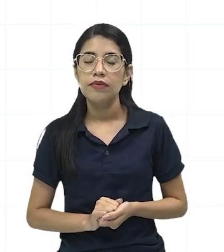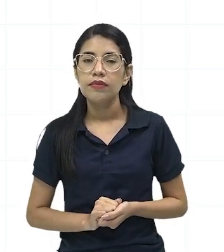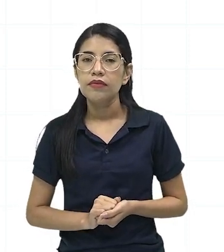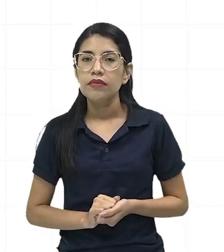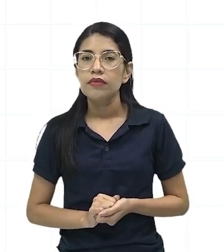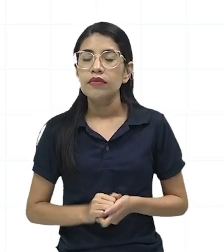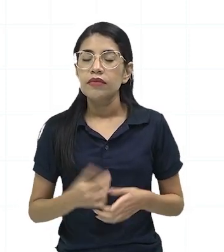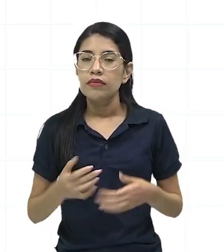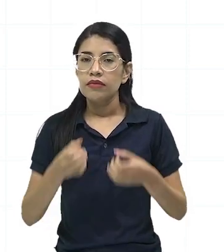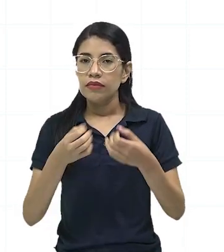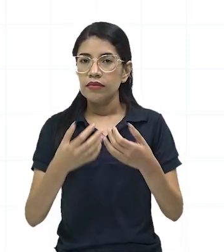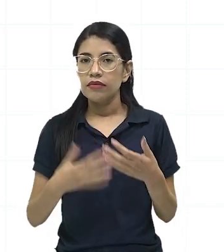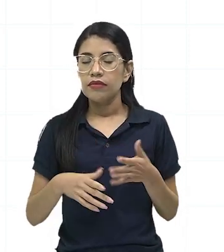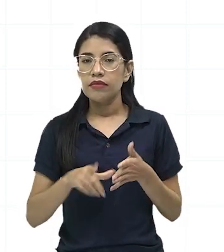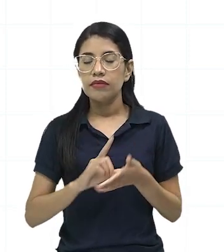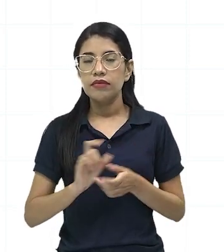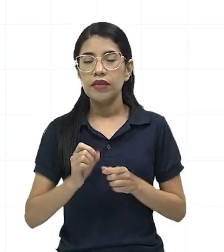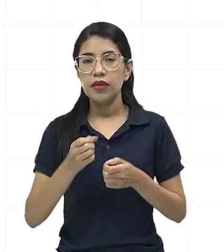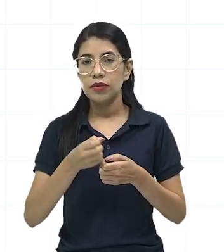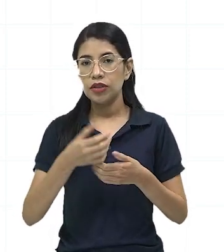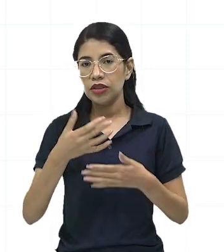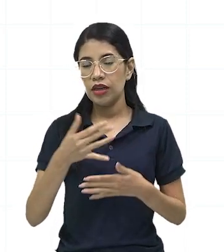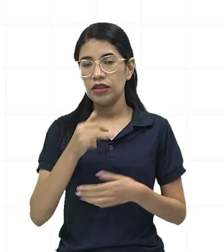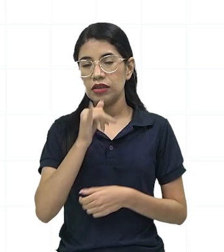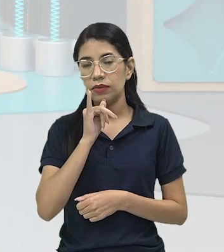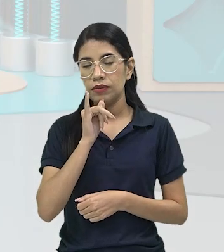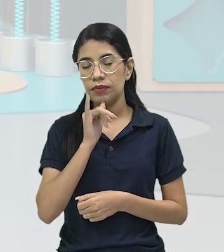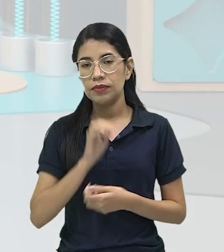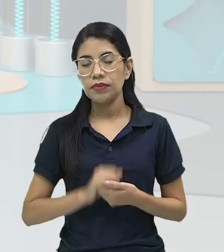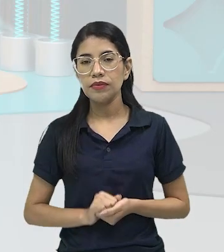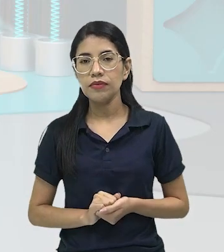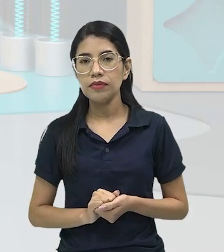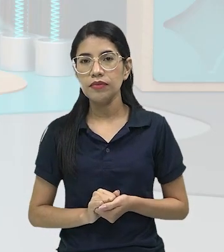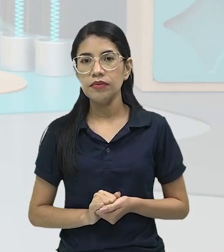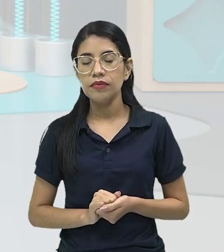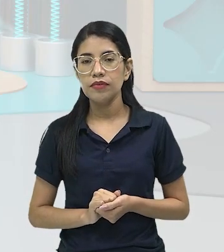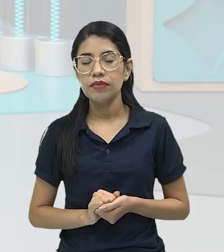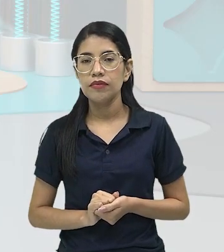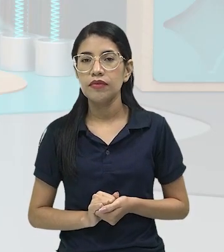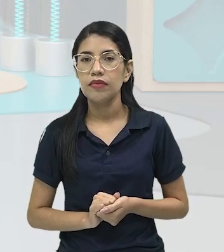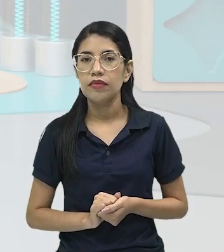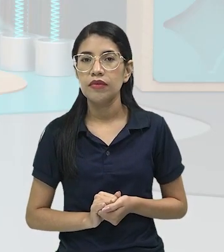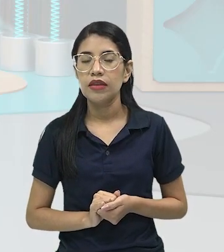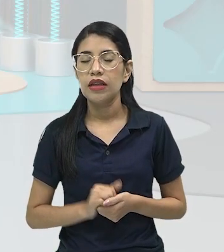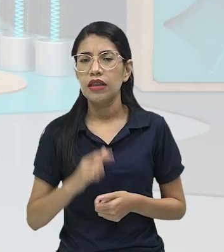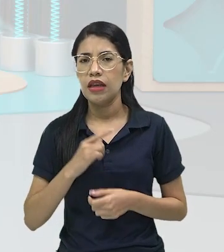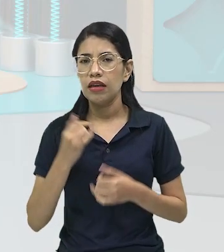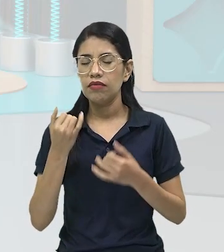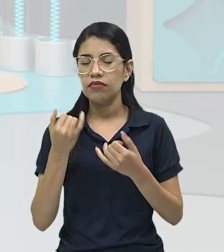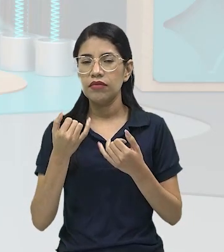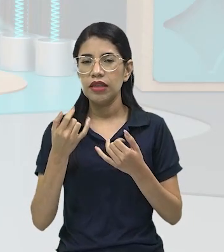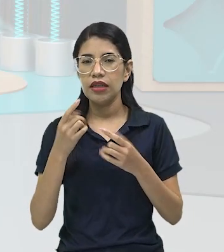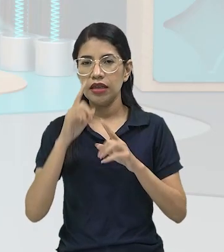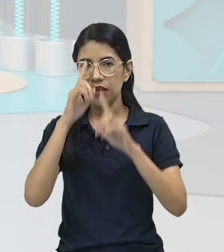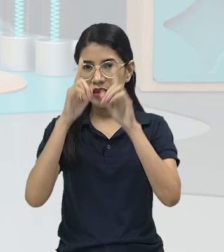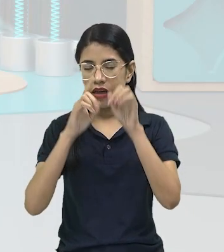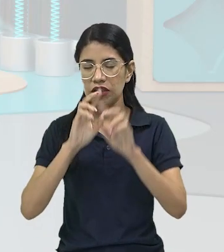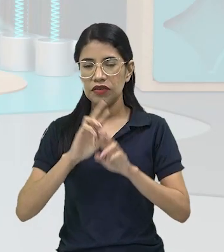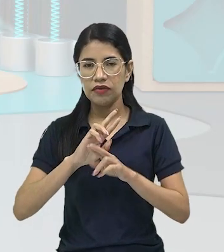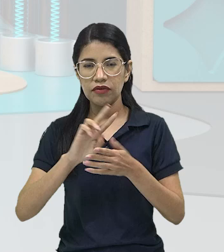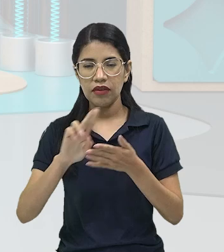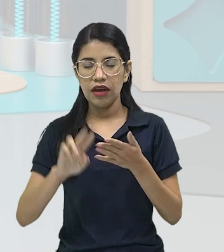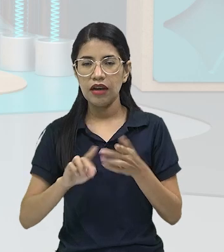falei para vocês, um chat, por exemplo, você pode ter excelentes ideias, ele pode responder perguntas